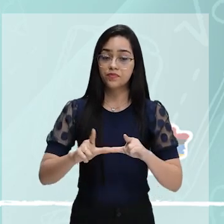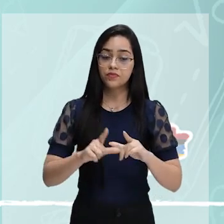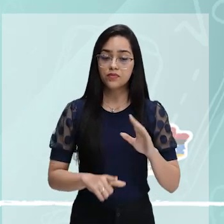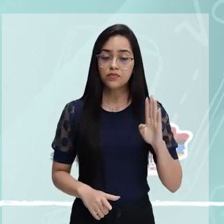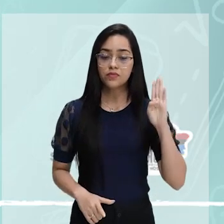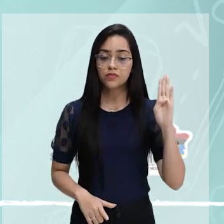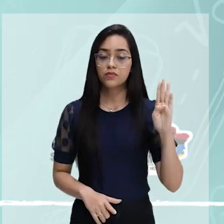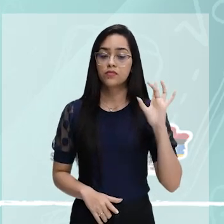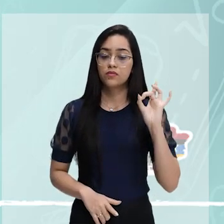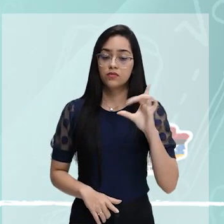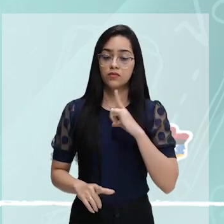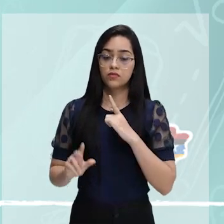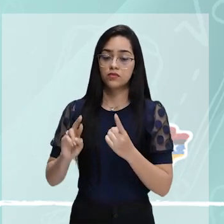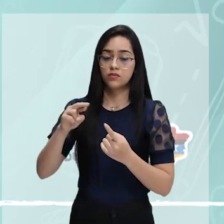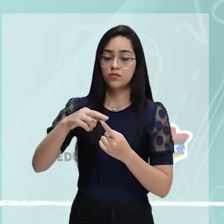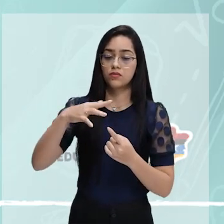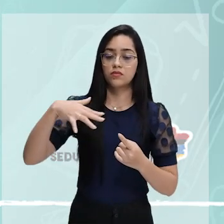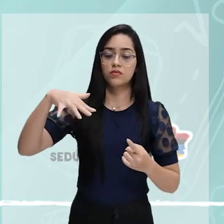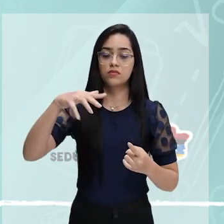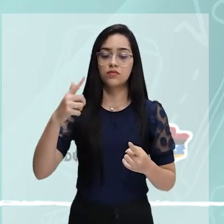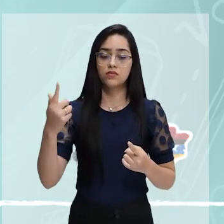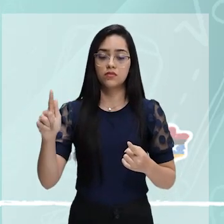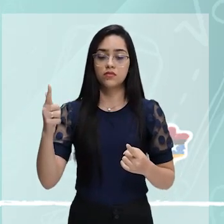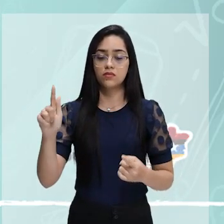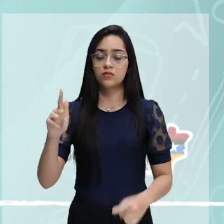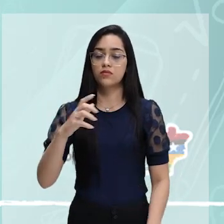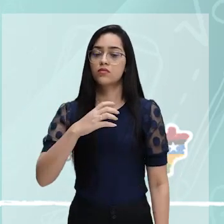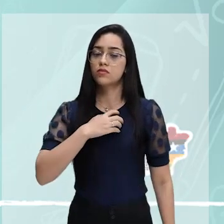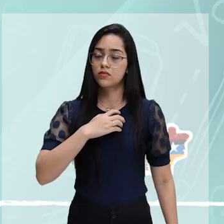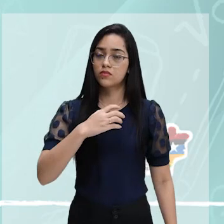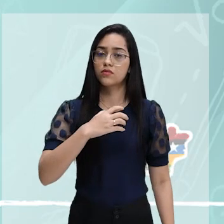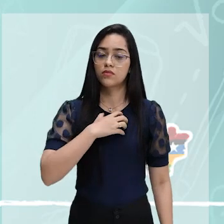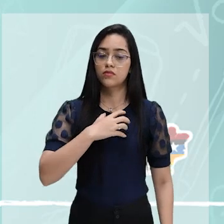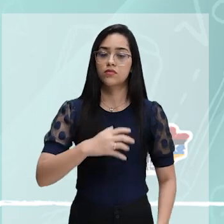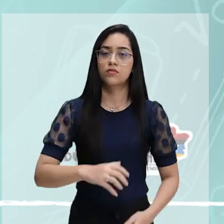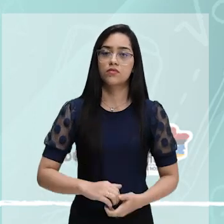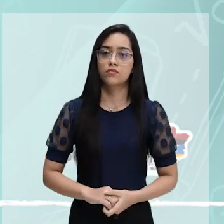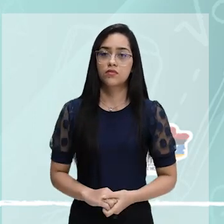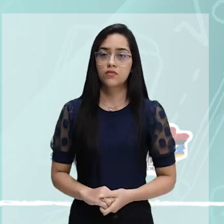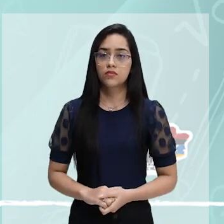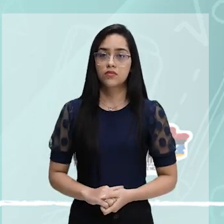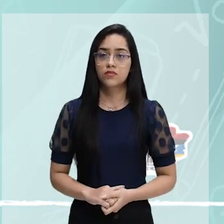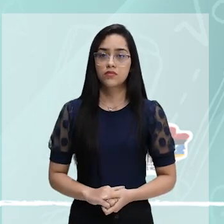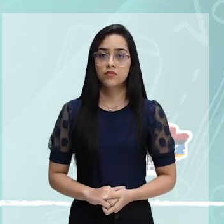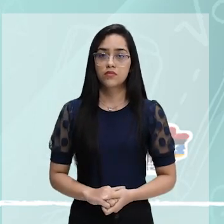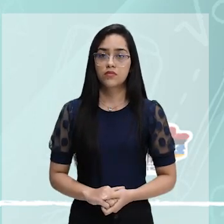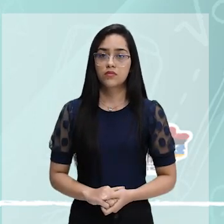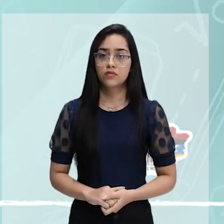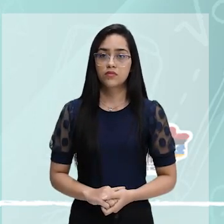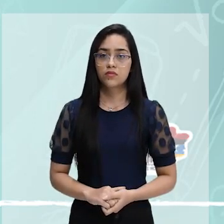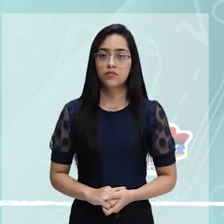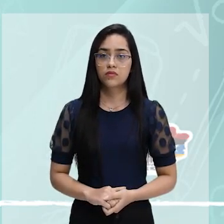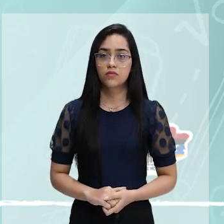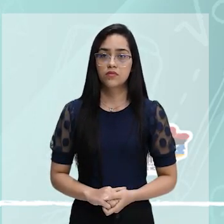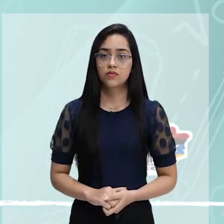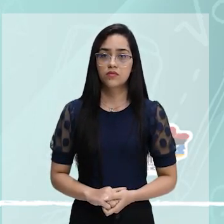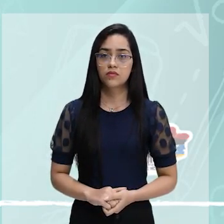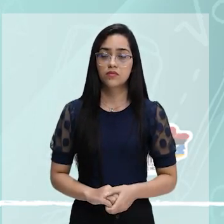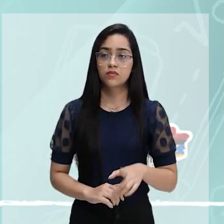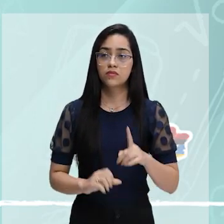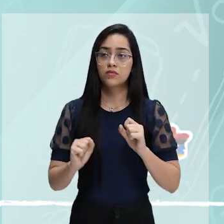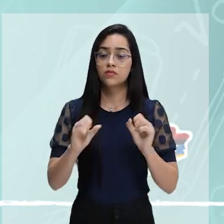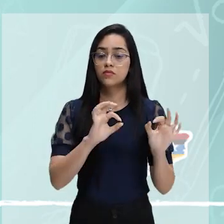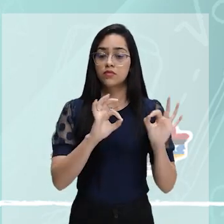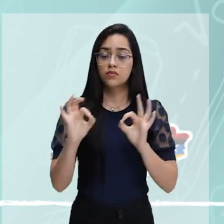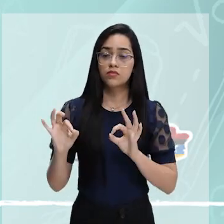Letra B, apenas em uma há referência espacial geográfica e sentimental, e você pode